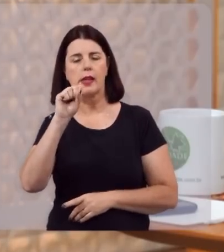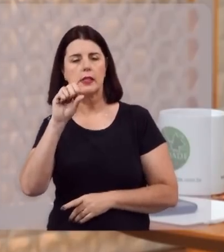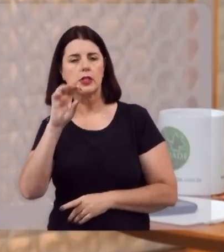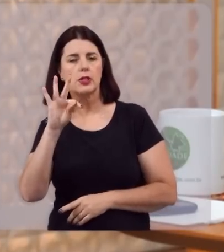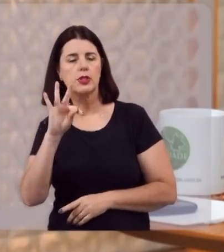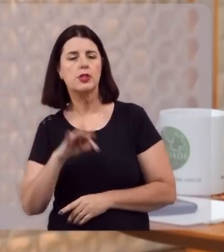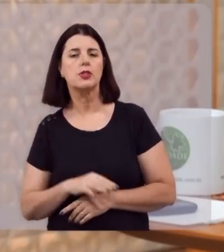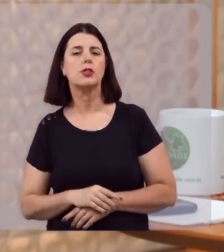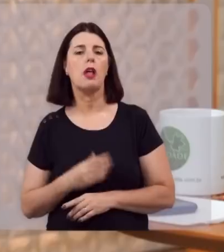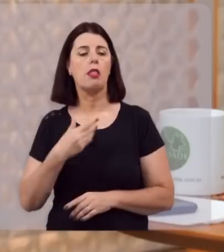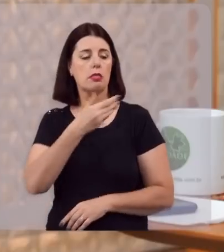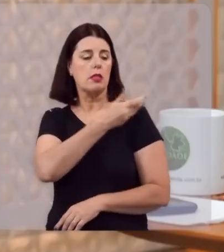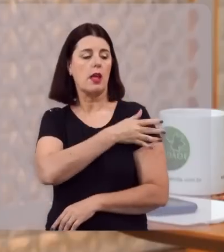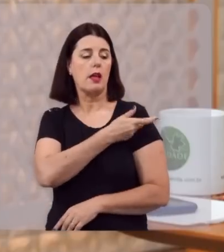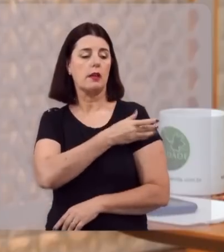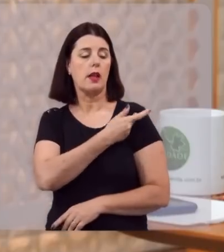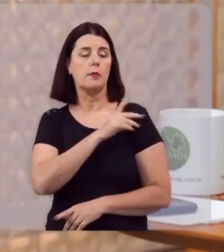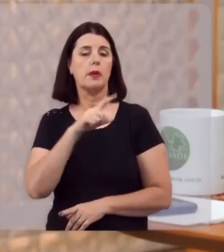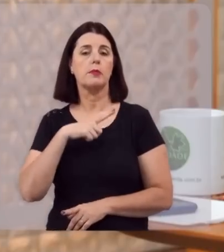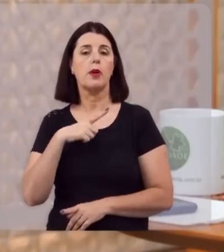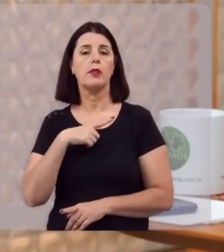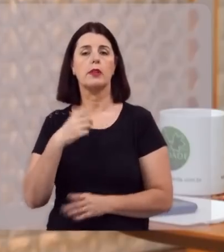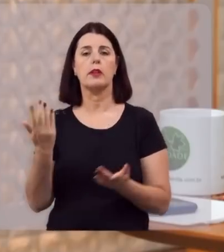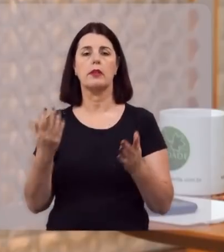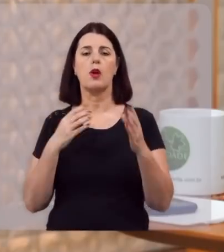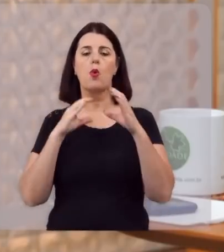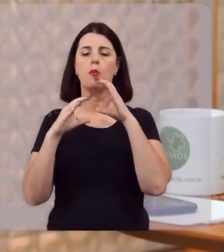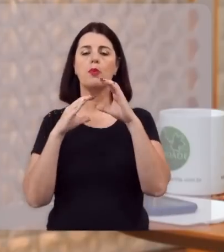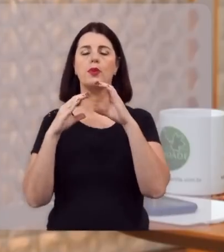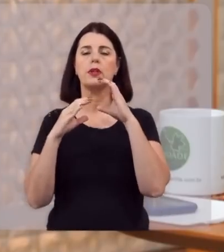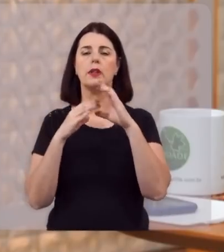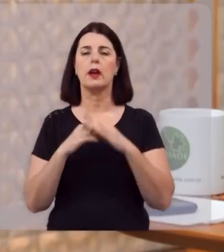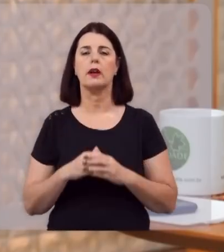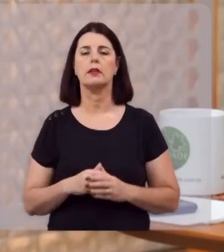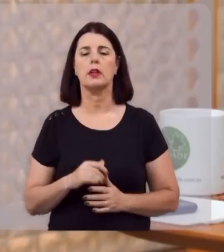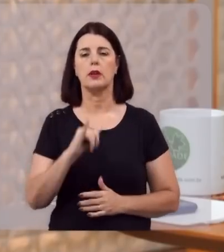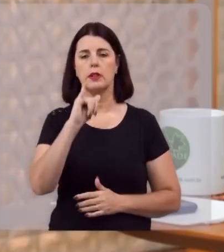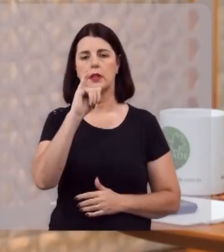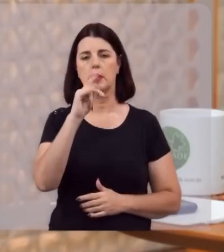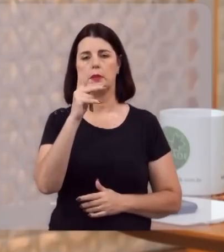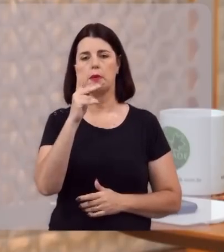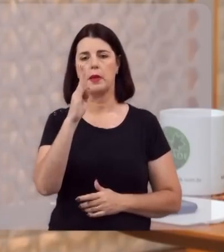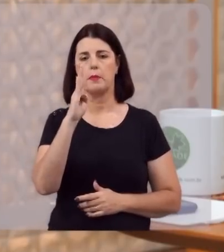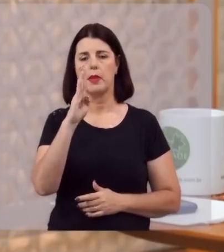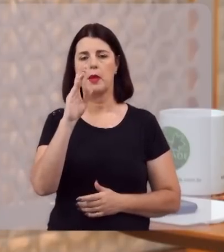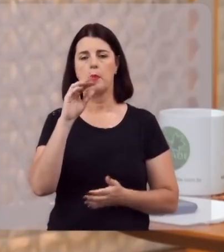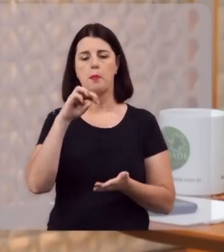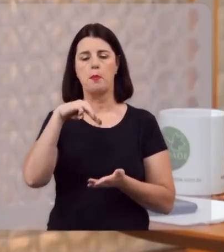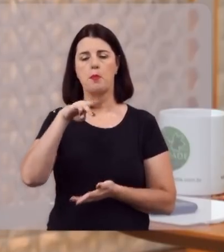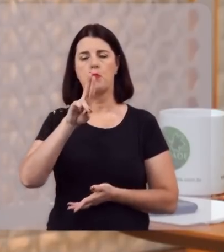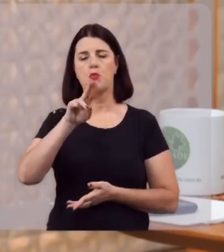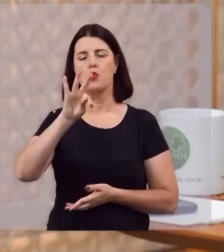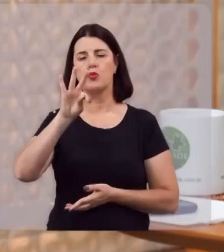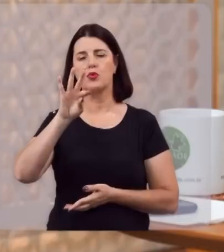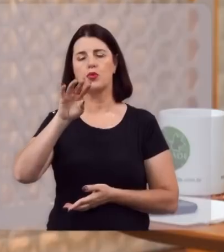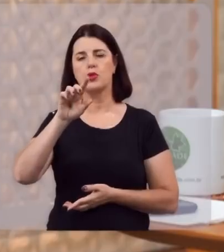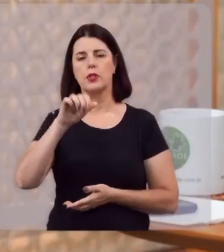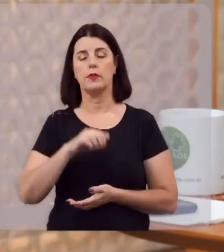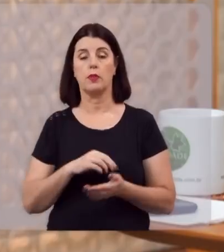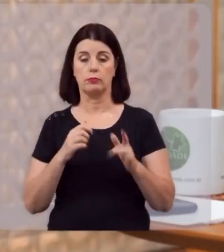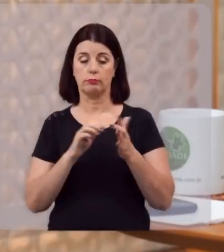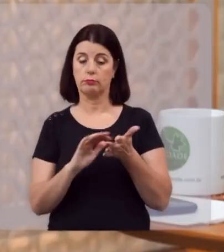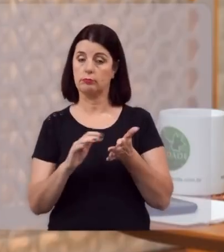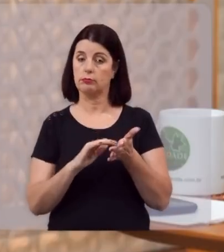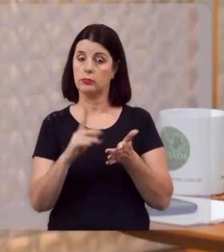treinamento e muito mais na nossa multiplataforma de comunicação o IPB multi basta